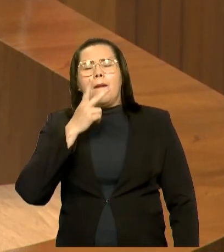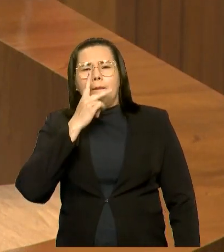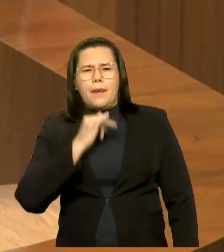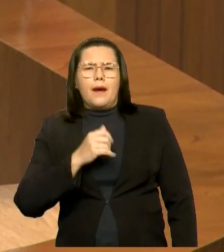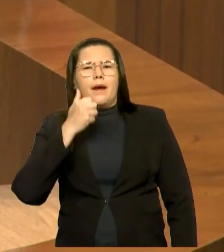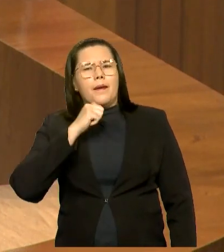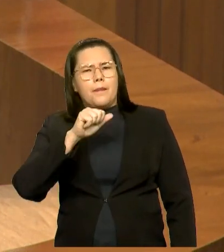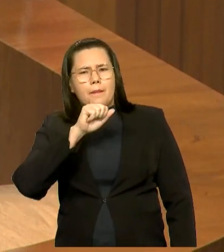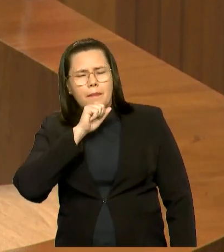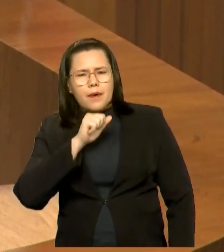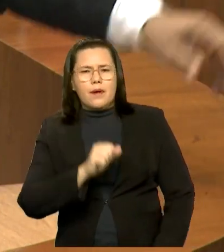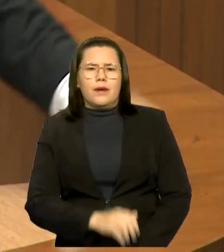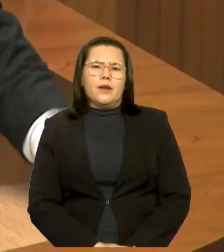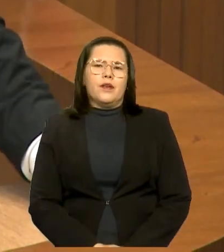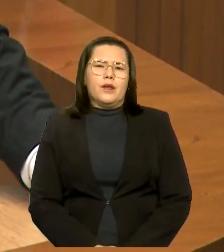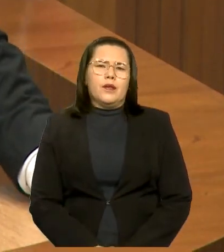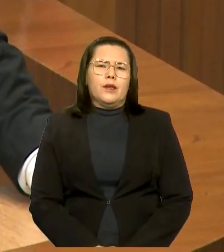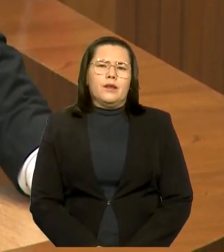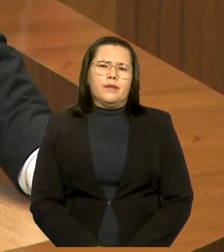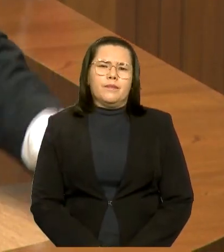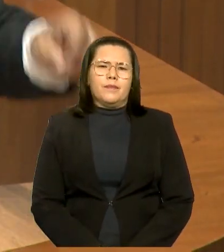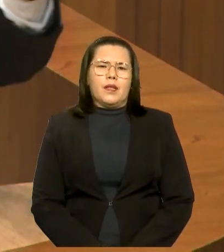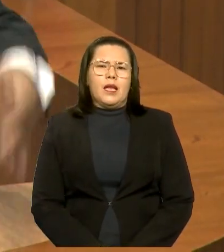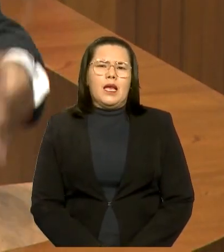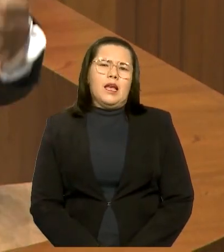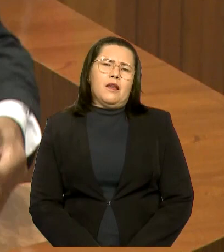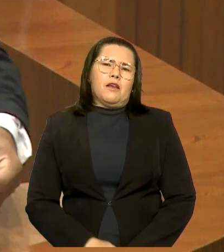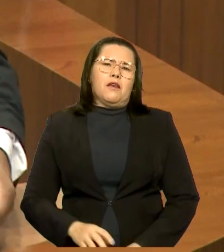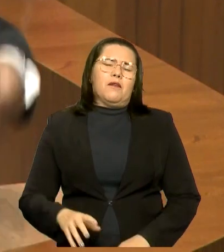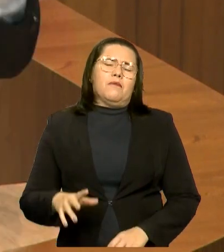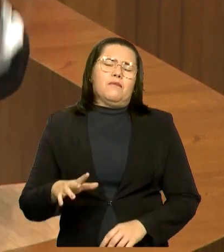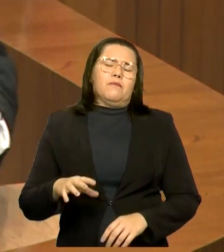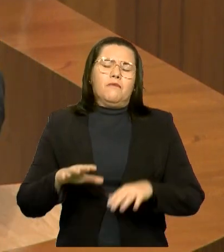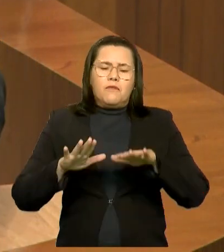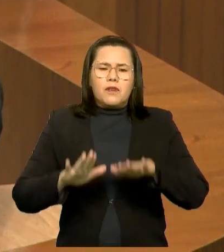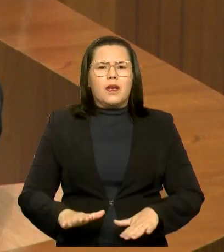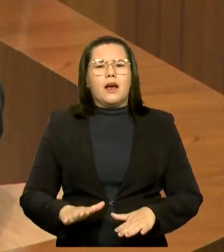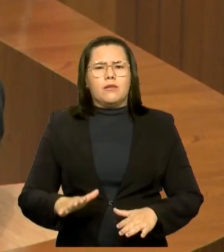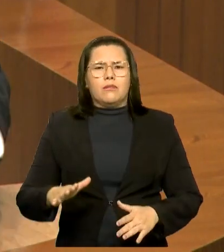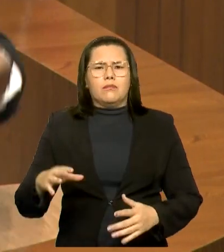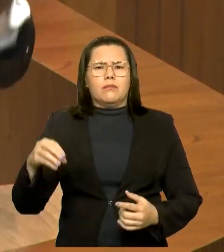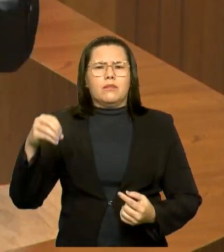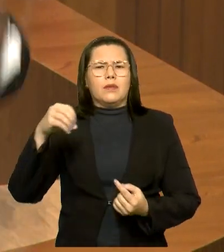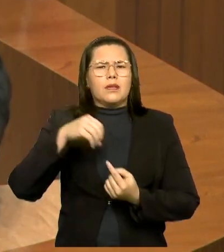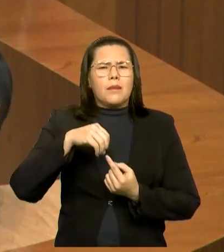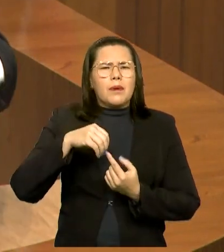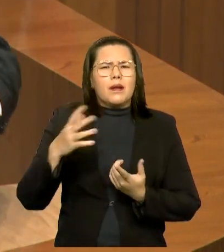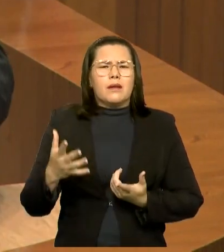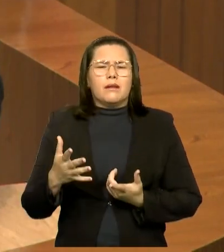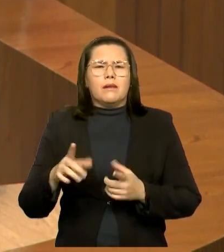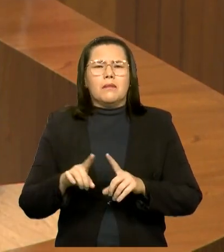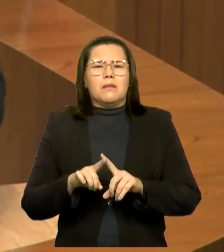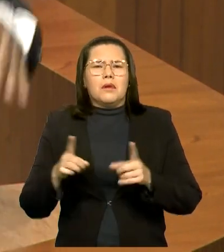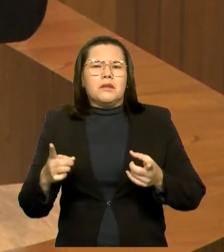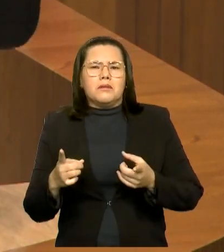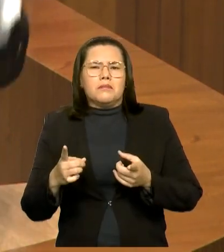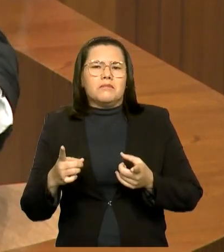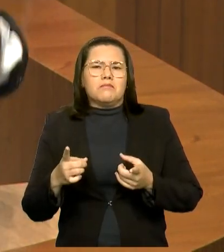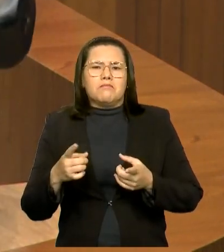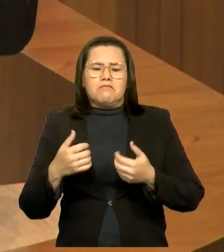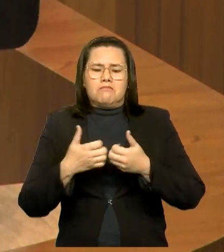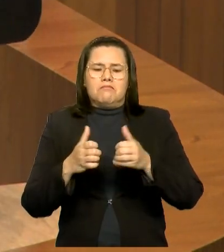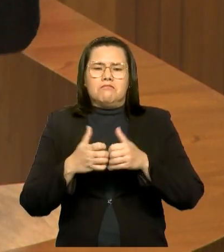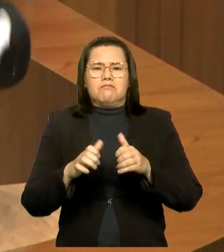5, 6 horas da manhã em parada de ônibus sem conseguir chegar ao trabalho. Homens e mulheres que padecem com o caos do transporte público. E